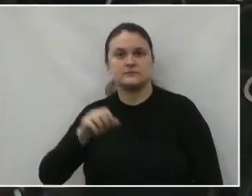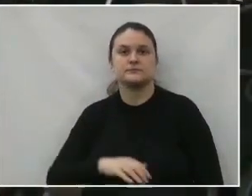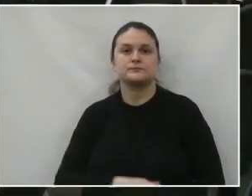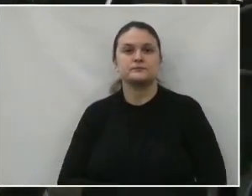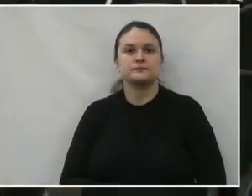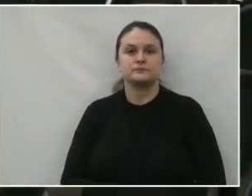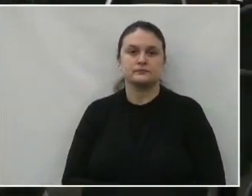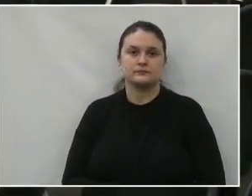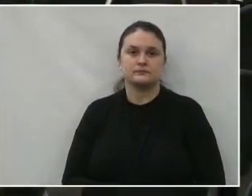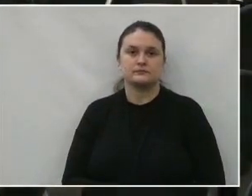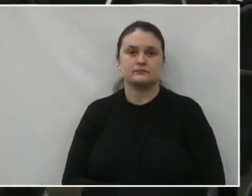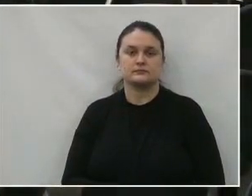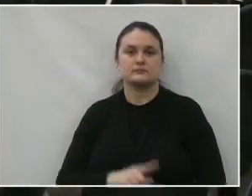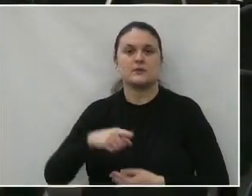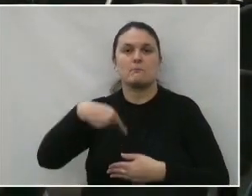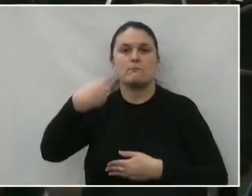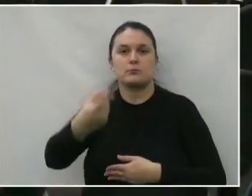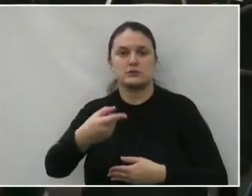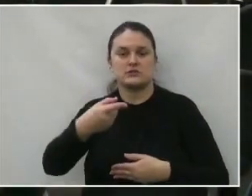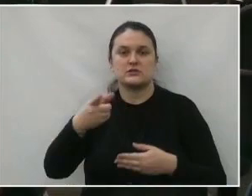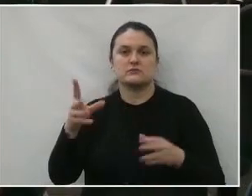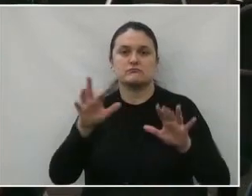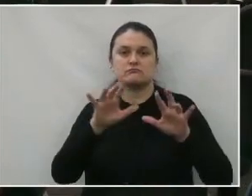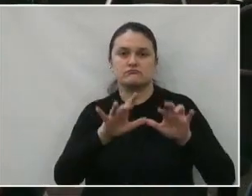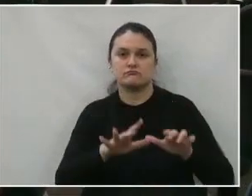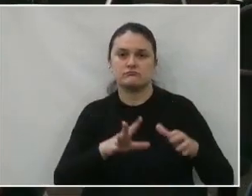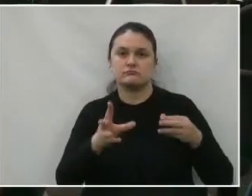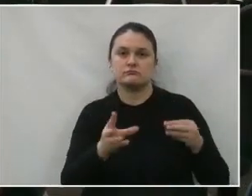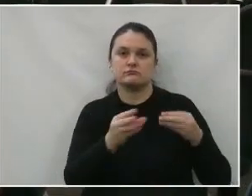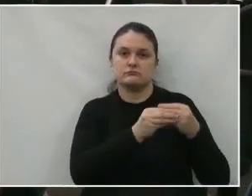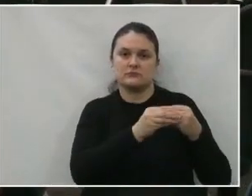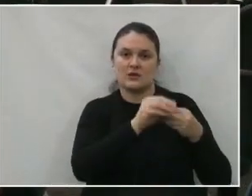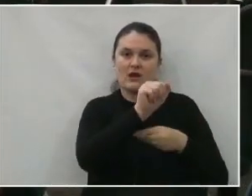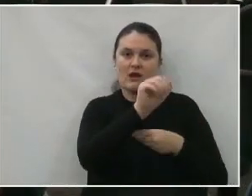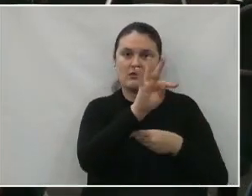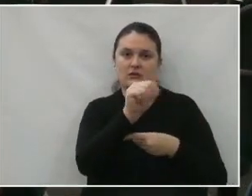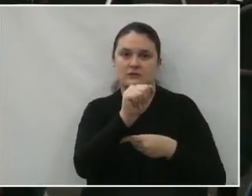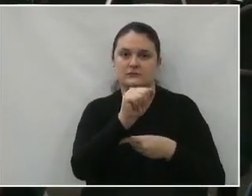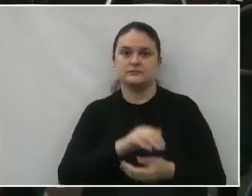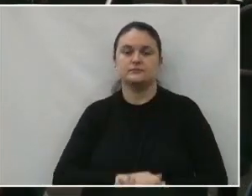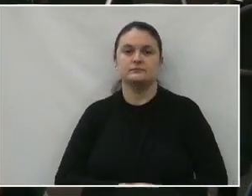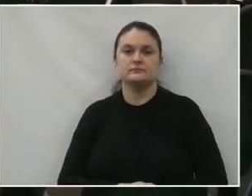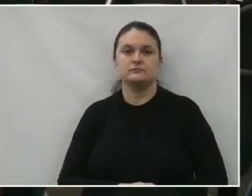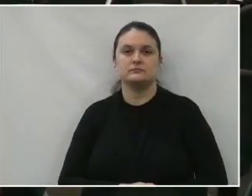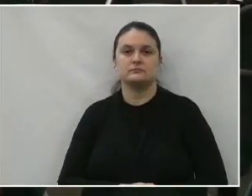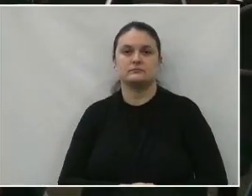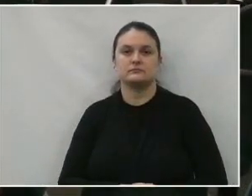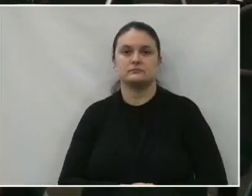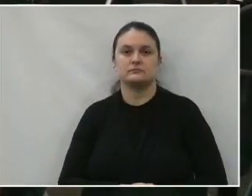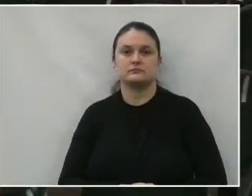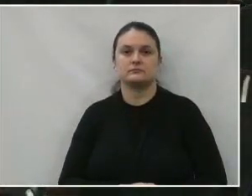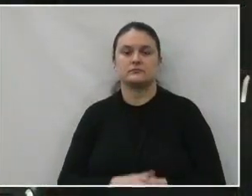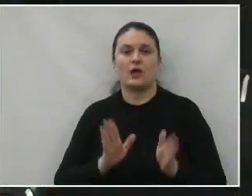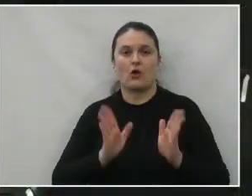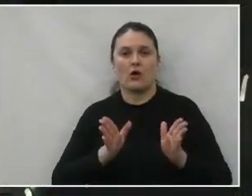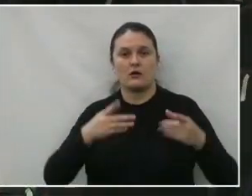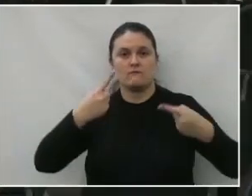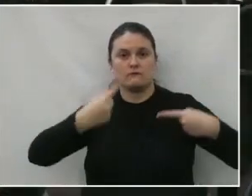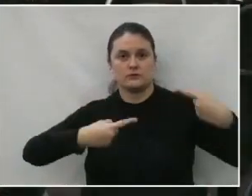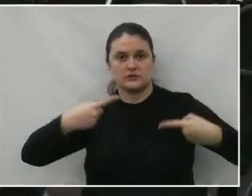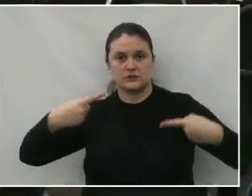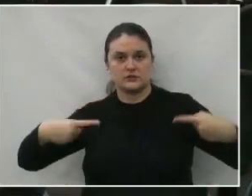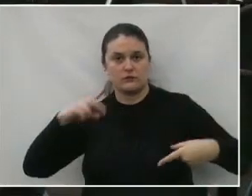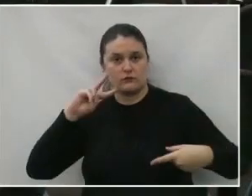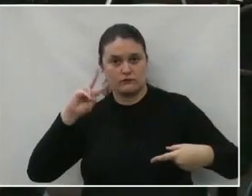Filho para posterior redação e encaminhamento. Está em votação.